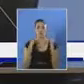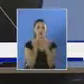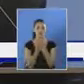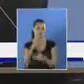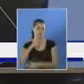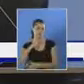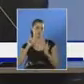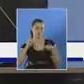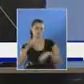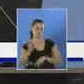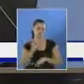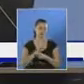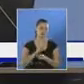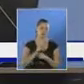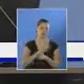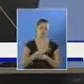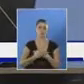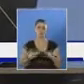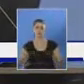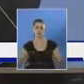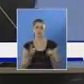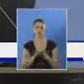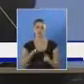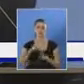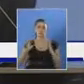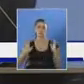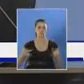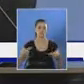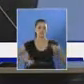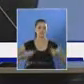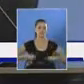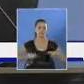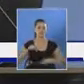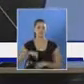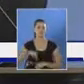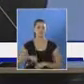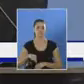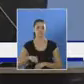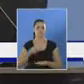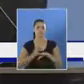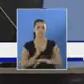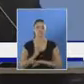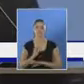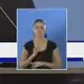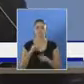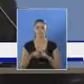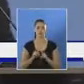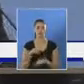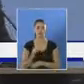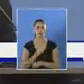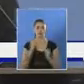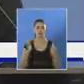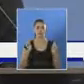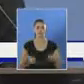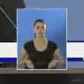Isso é lei na cidade de Campinas. Nós aprovamos, nós discutimos nessa casa e foi aprovado. Então nós temos